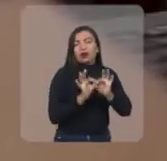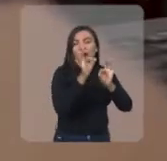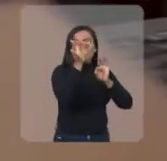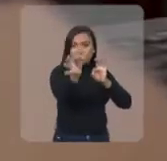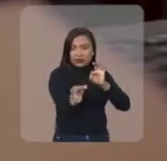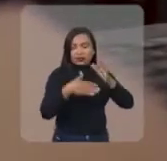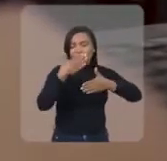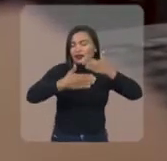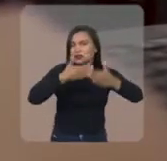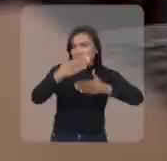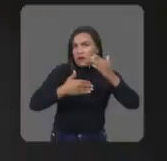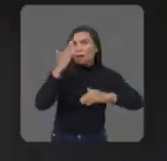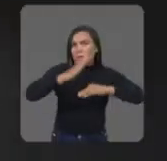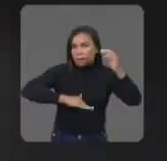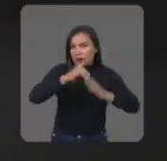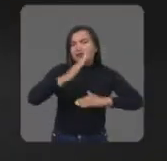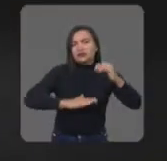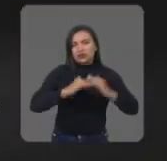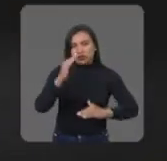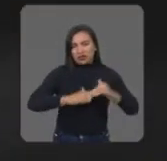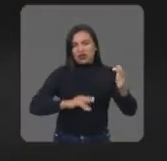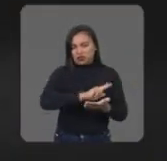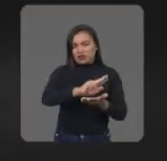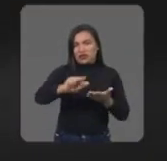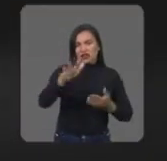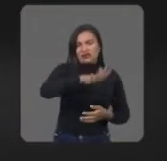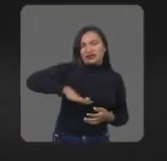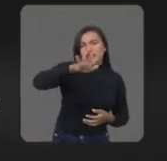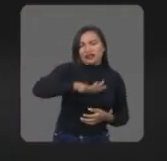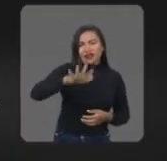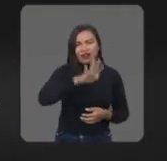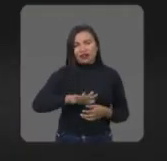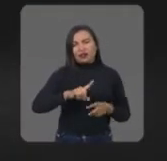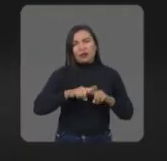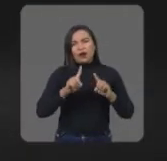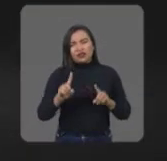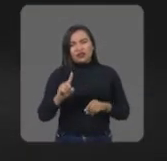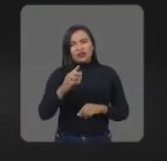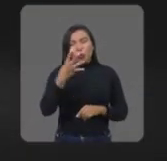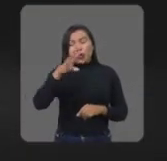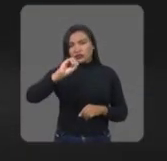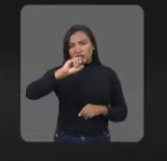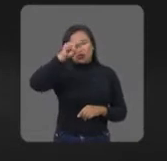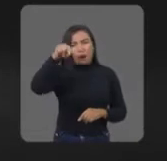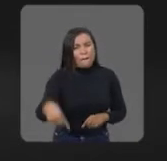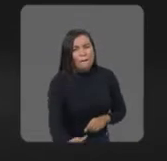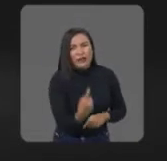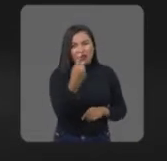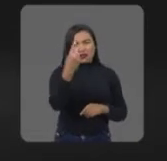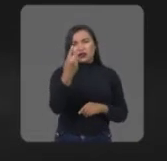competência em diferentes áreas. Mais de 400 mil usuários em todo o território nacional e em